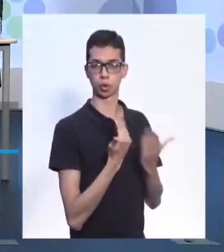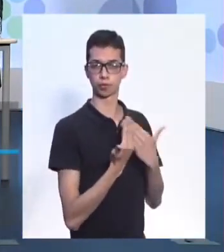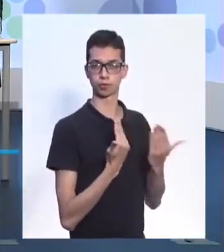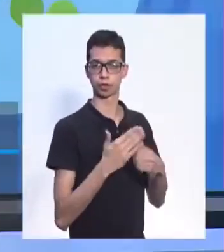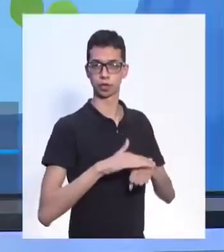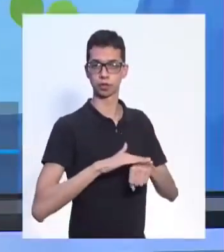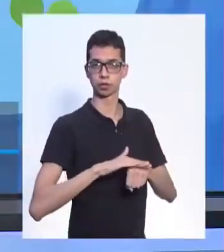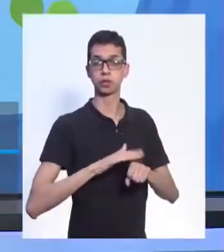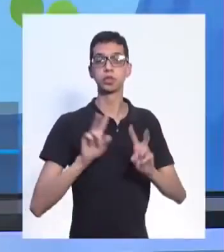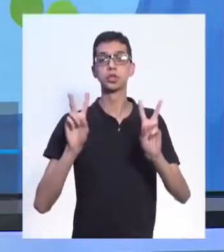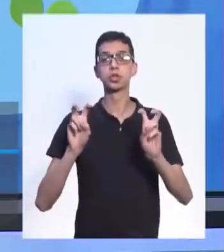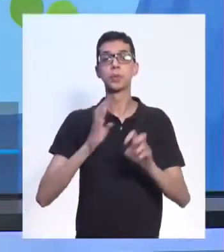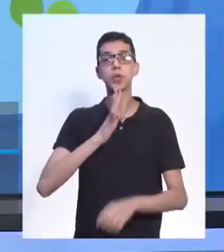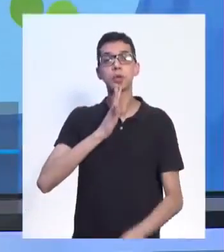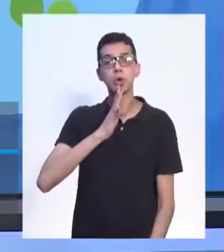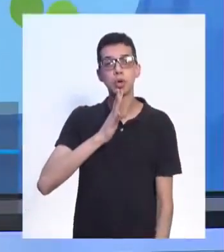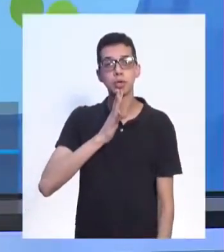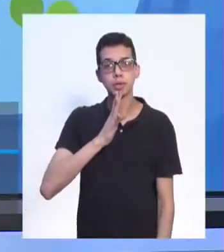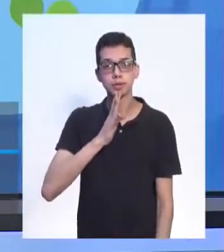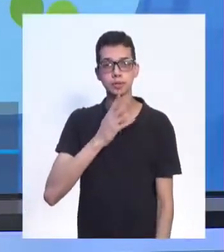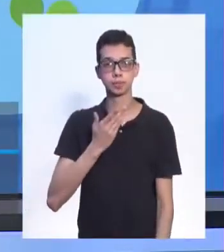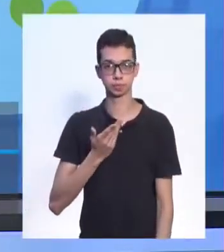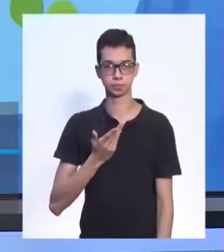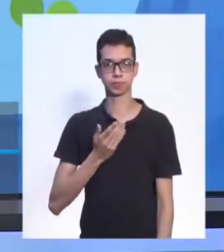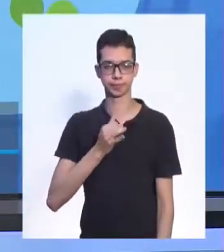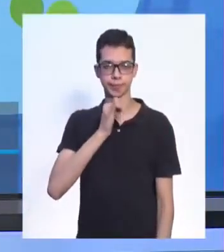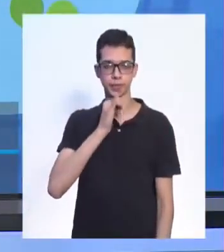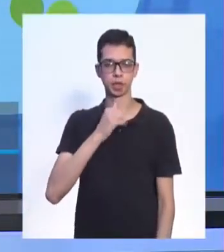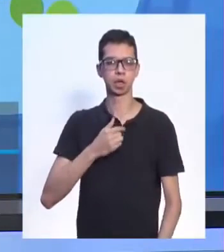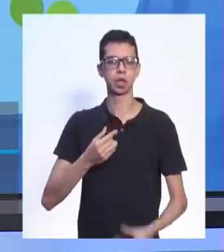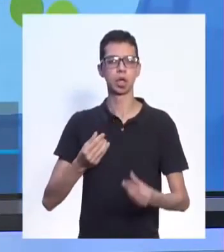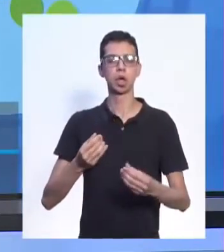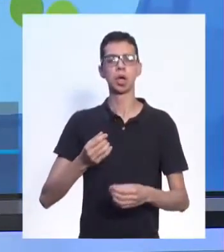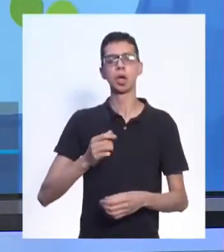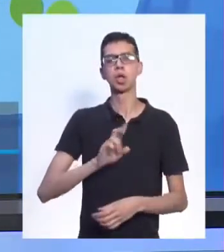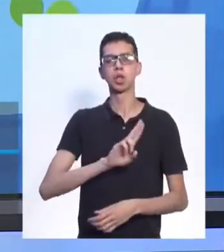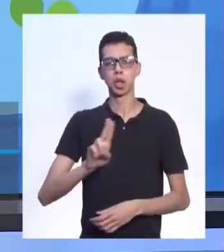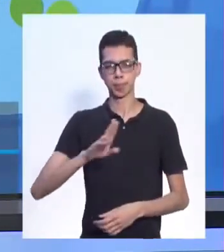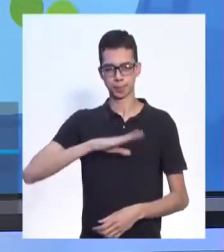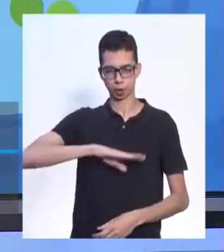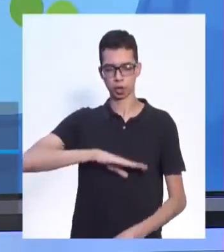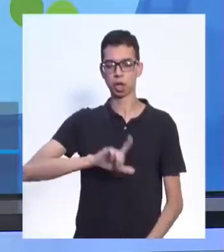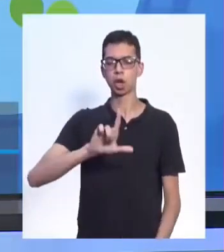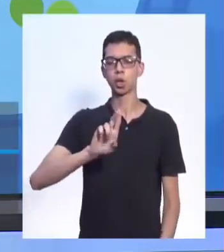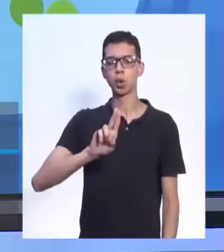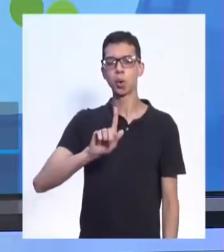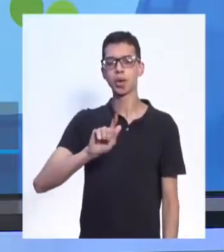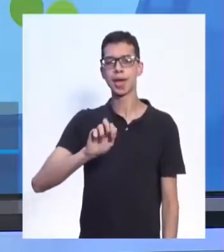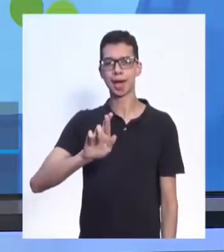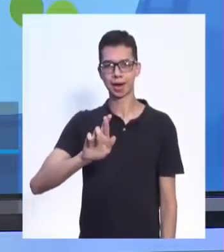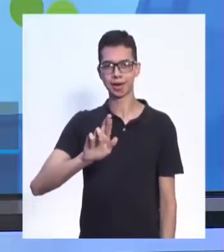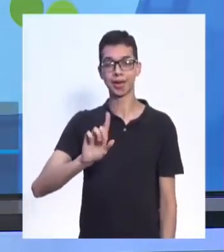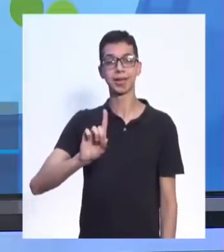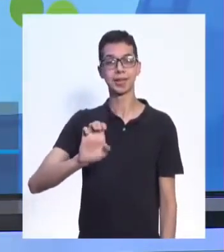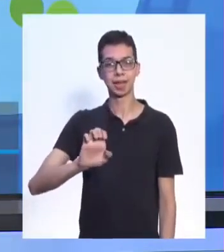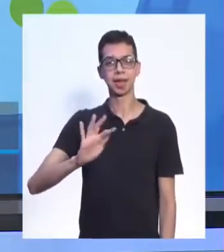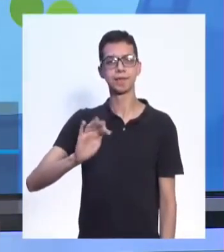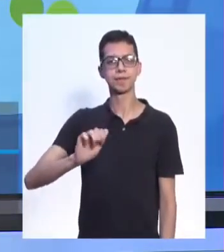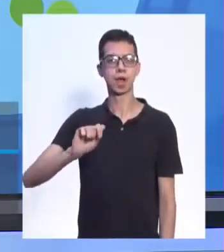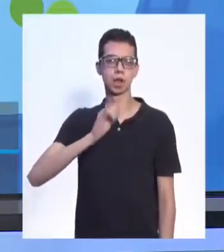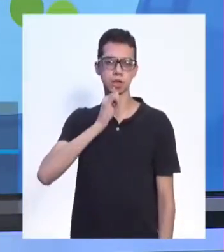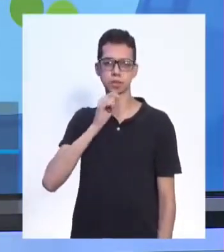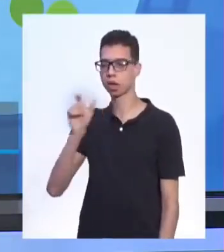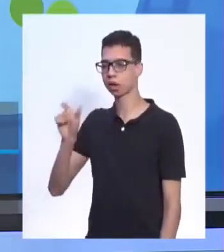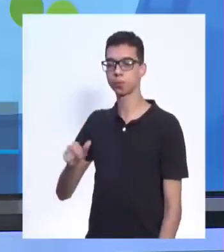sobre conhecimento. O lugar de fala seria se eu estivesse tomando o lugar de uma pessoa para dizer que a minha experiência é melhor do